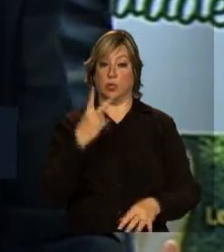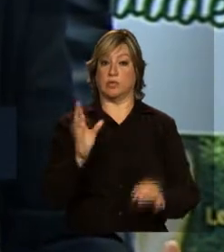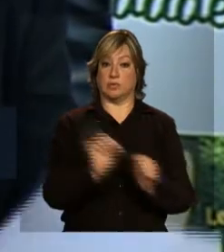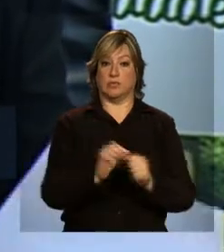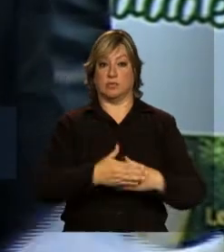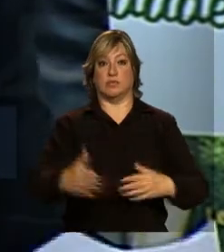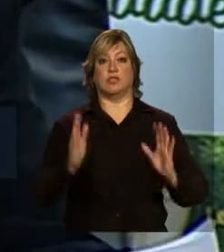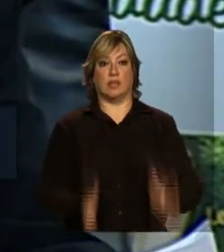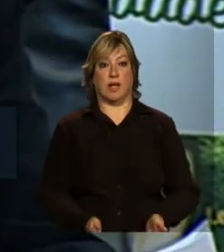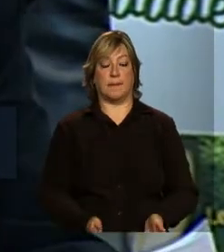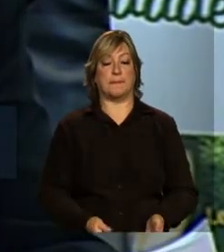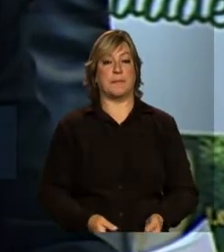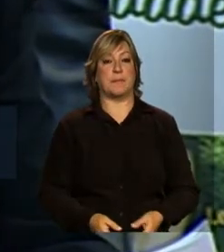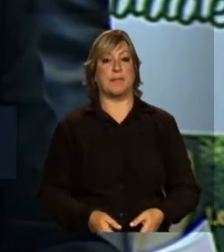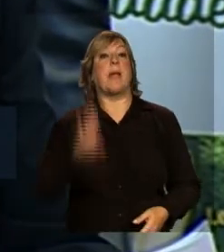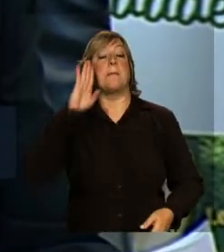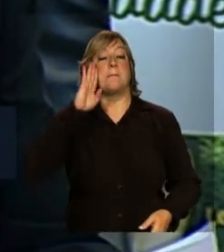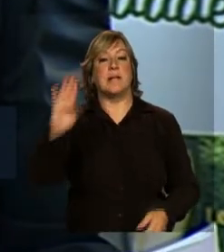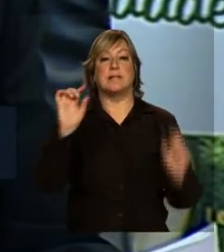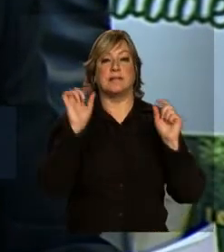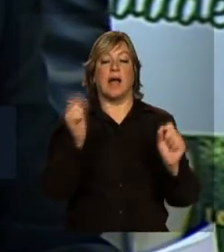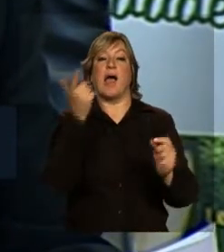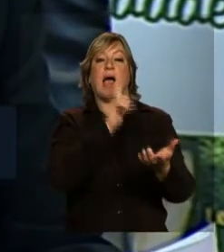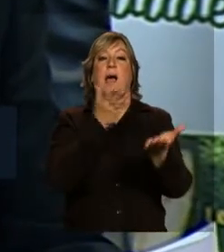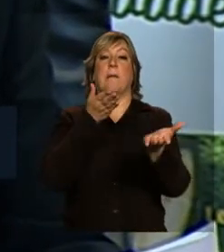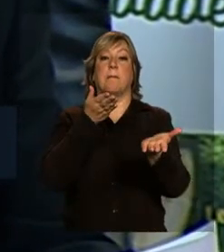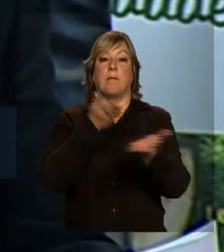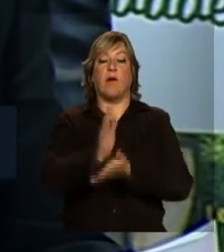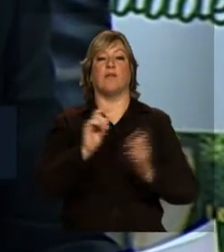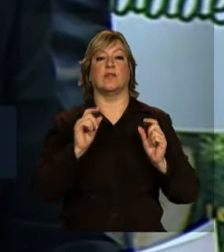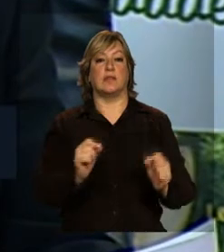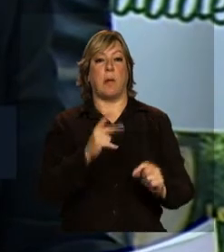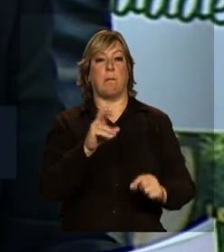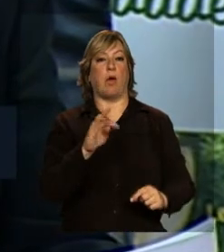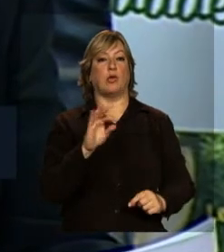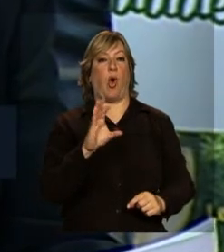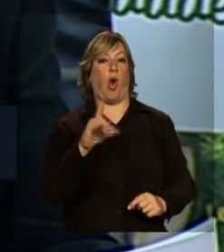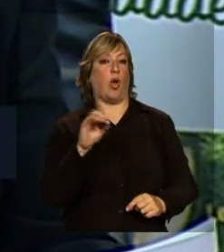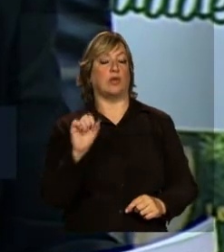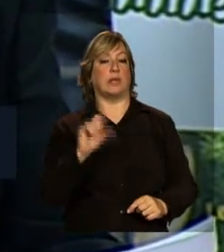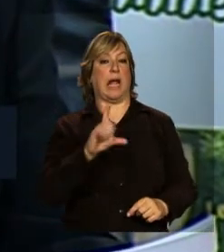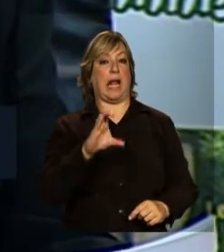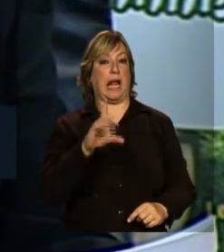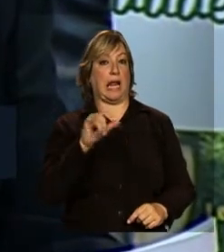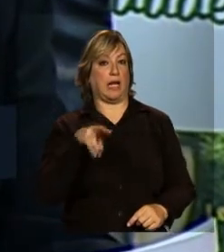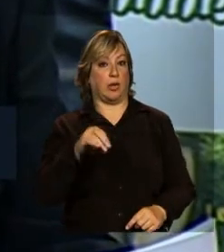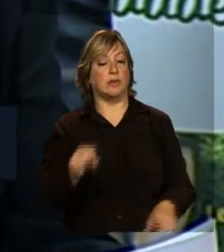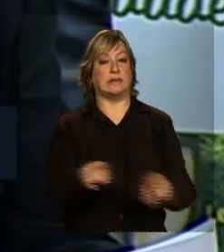e, principalmente, a aprovação de protocolos clínicos e